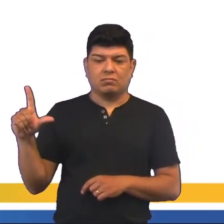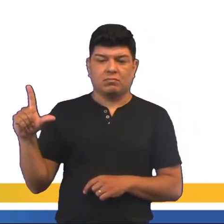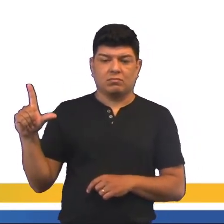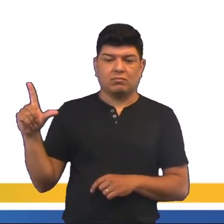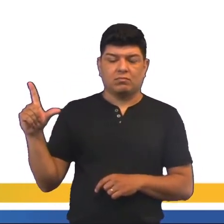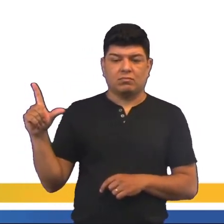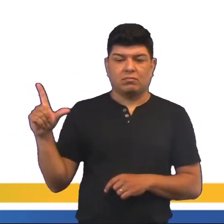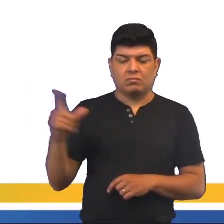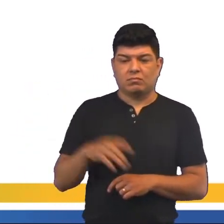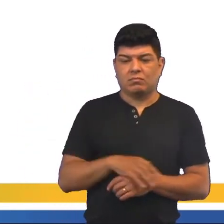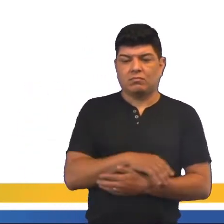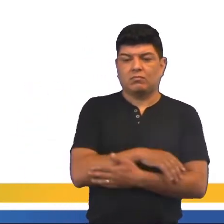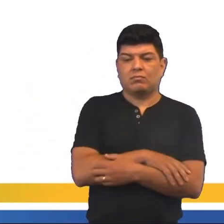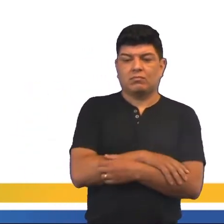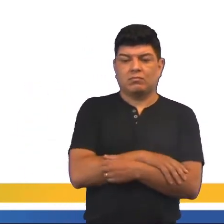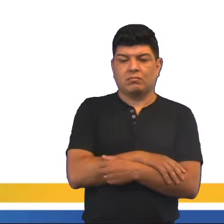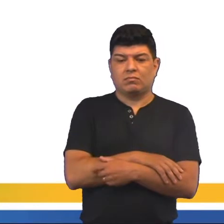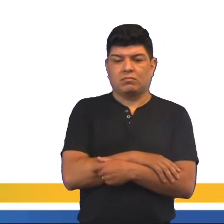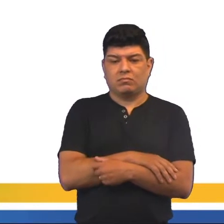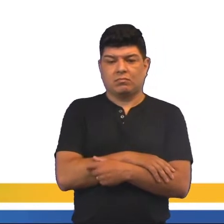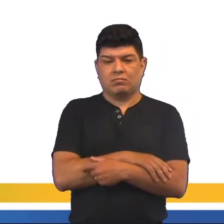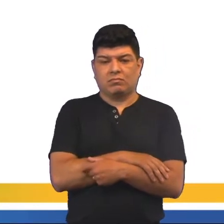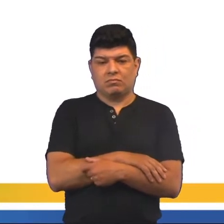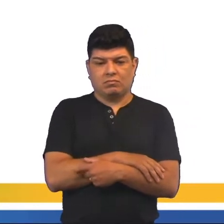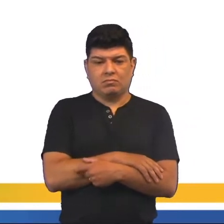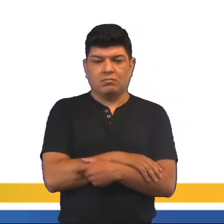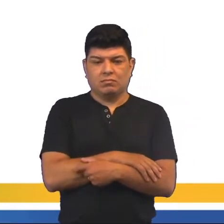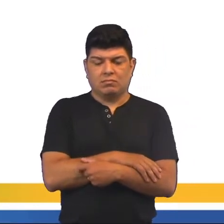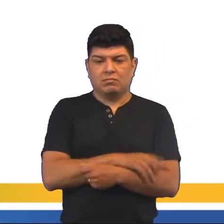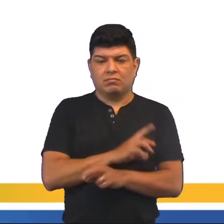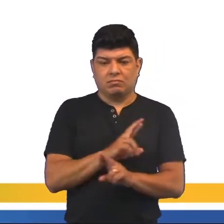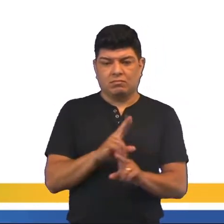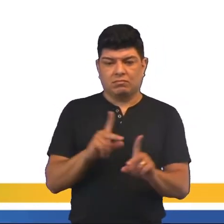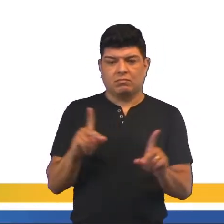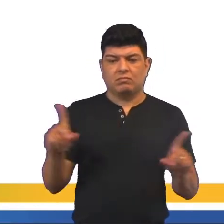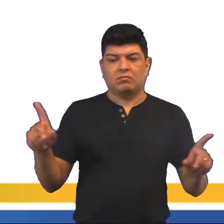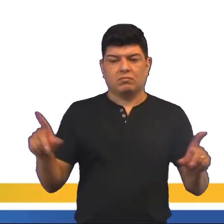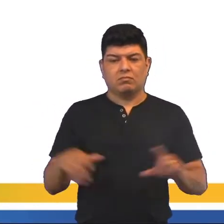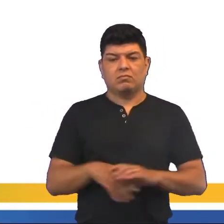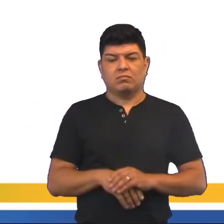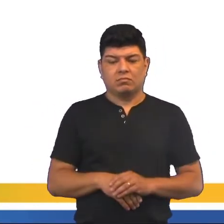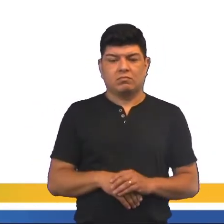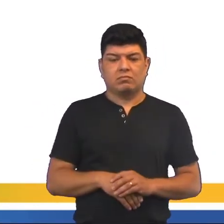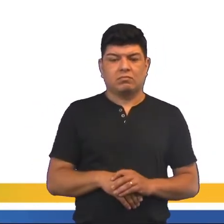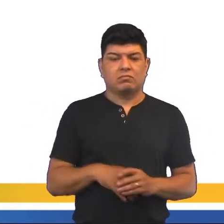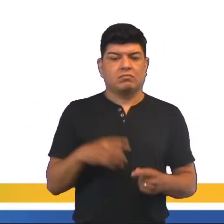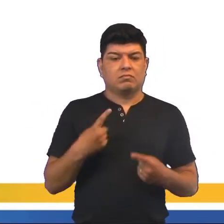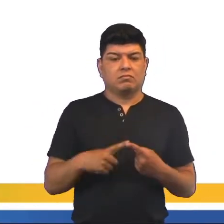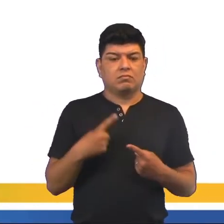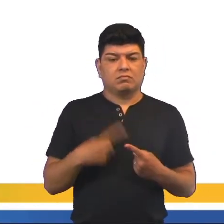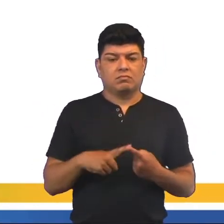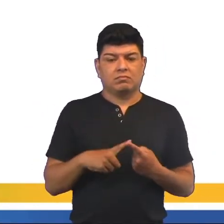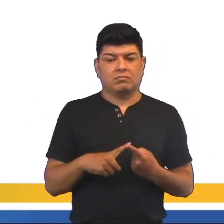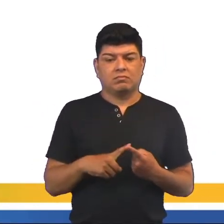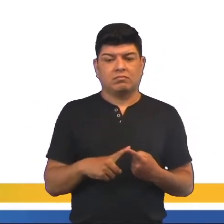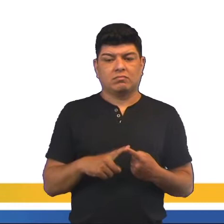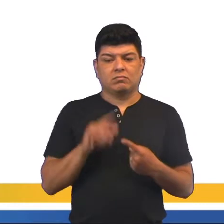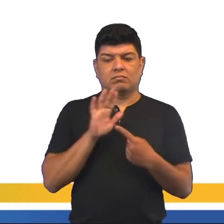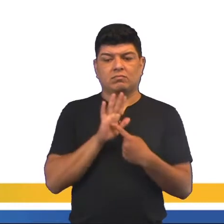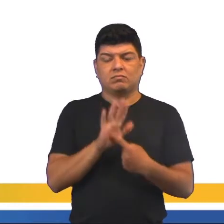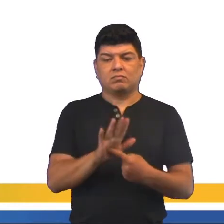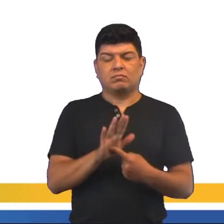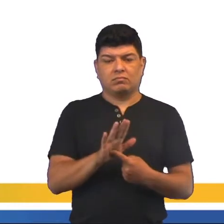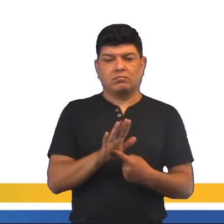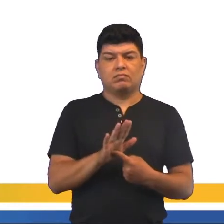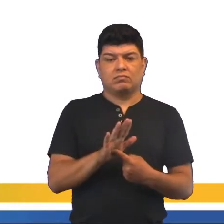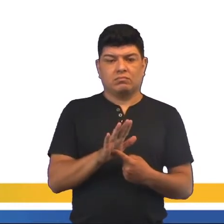O leste fica nessa posição e o sol aí, ó, fica do lado oposto, ok? Porque aparece a sombra da haste